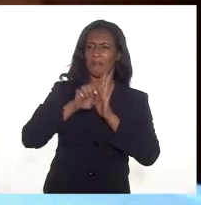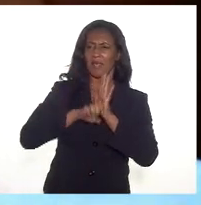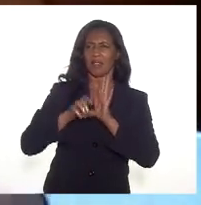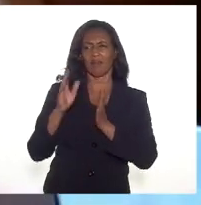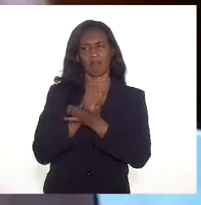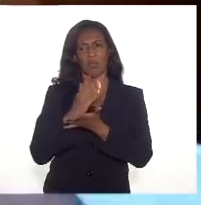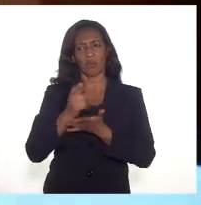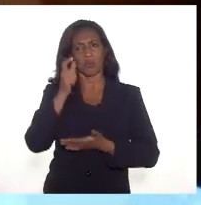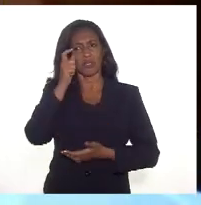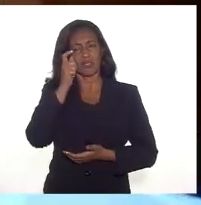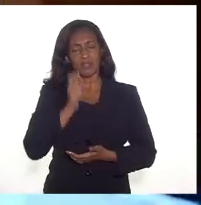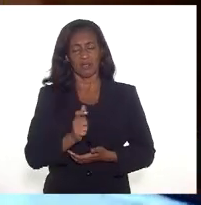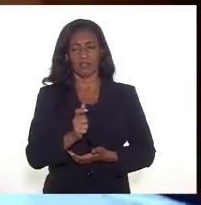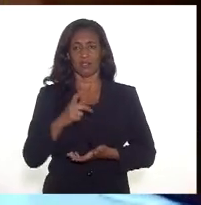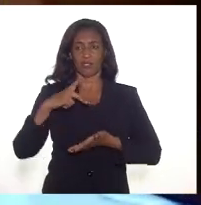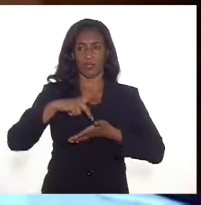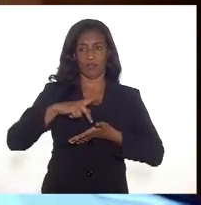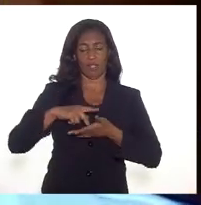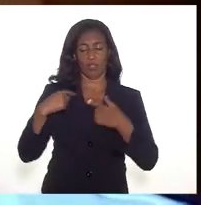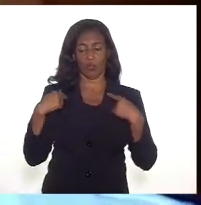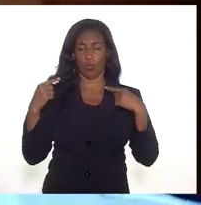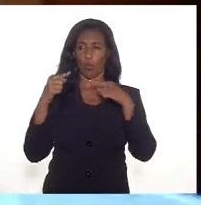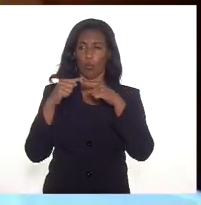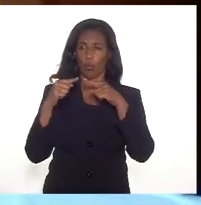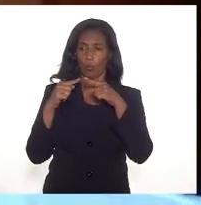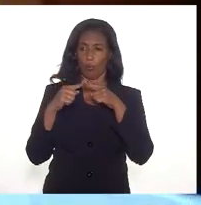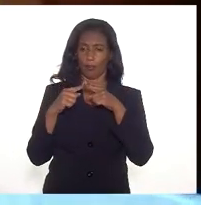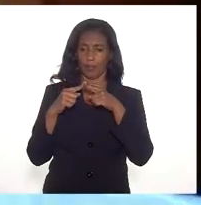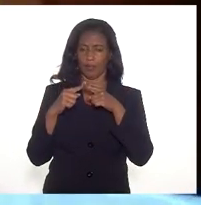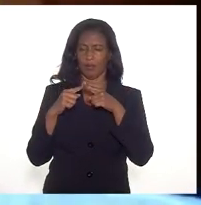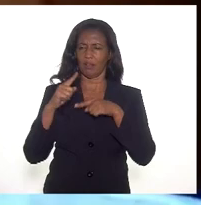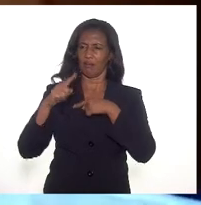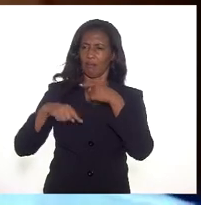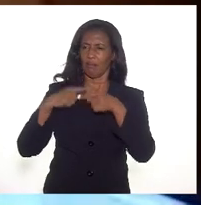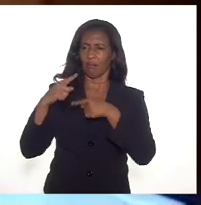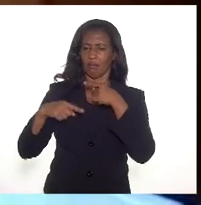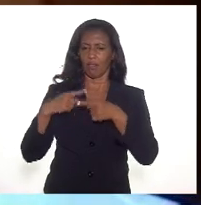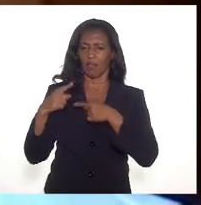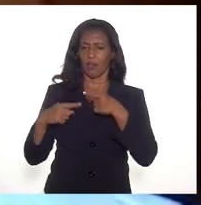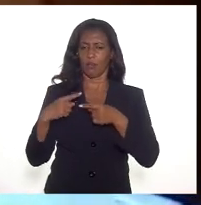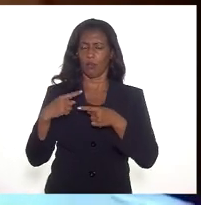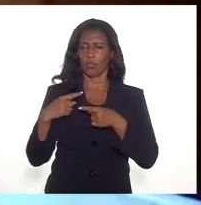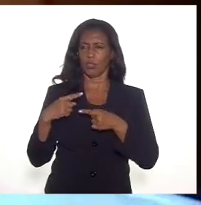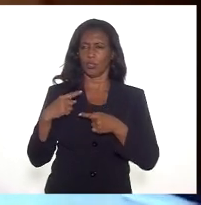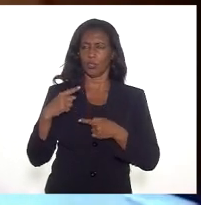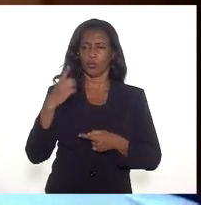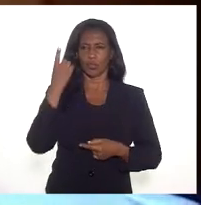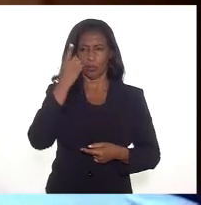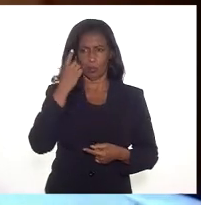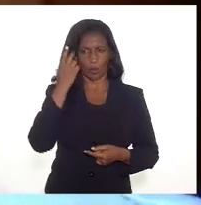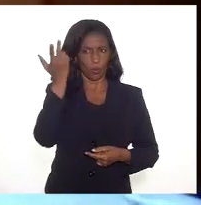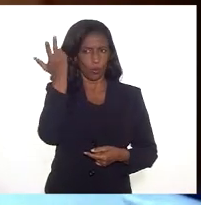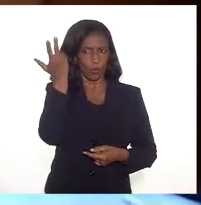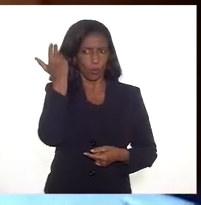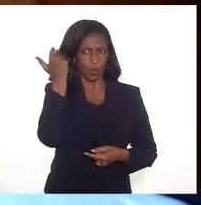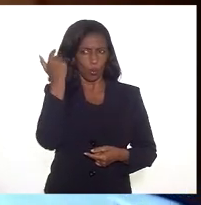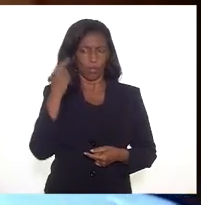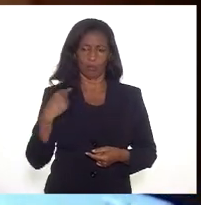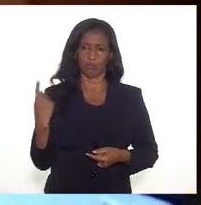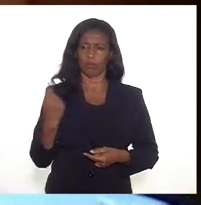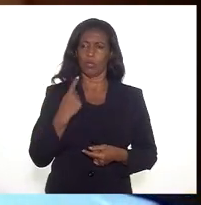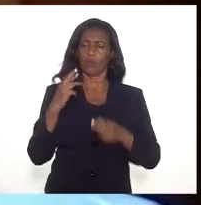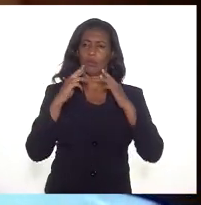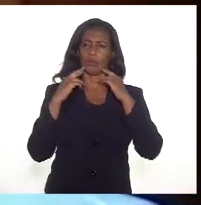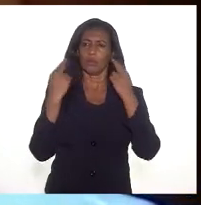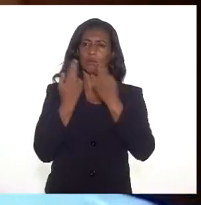interessantes... Então, na verdade, eu combinei, depois do aval de Vossa Excelência, combinei com o deputado Eleomar Coelho, nós faremos uma audiência